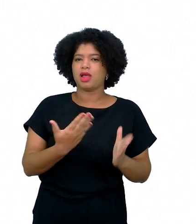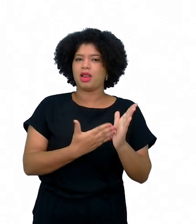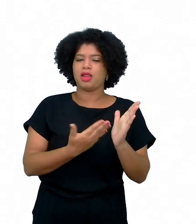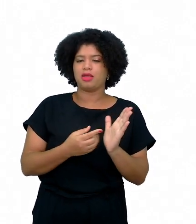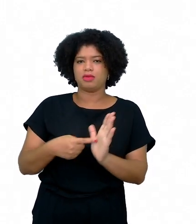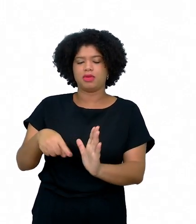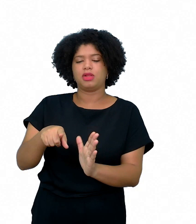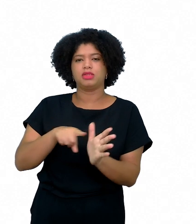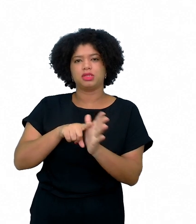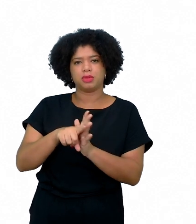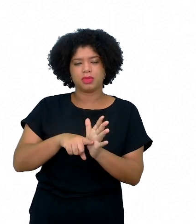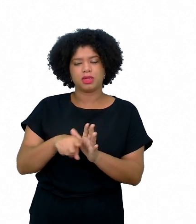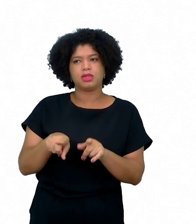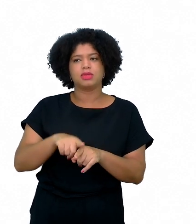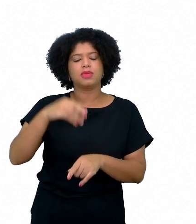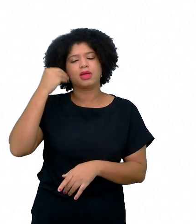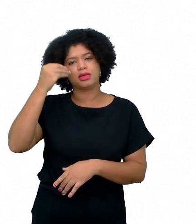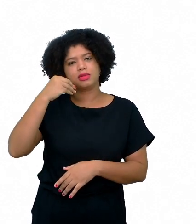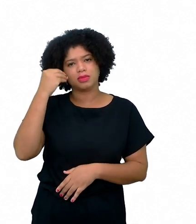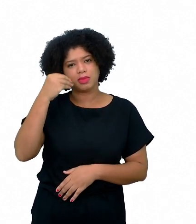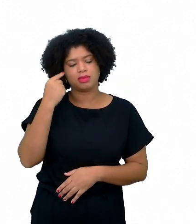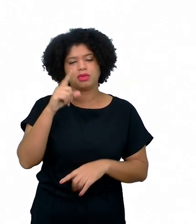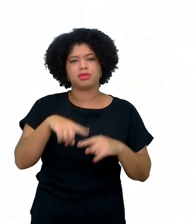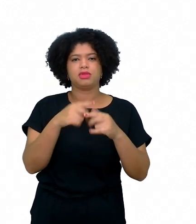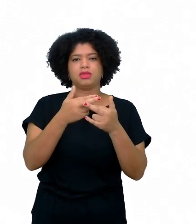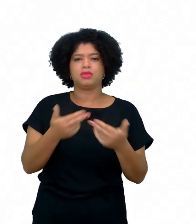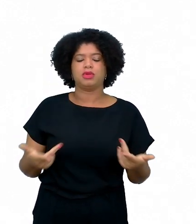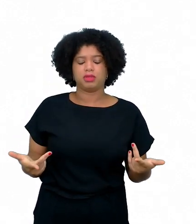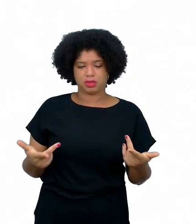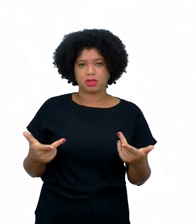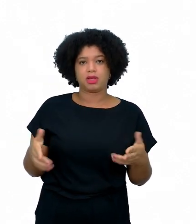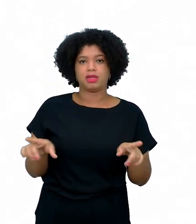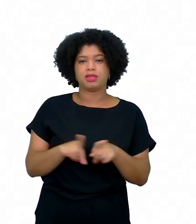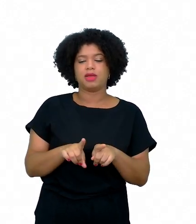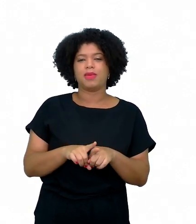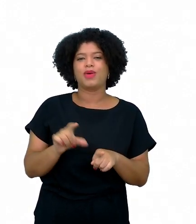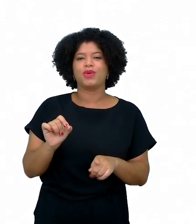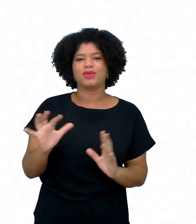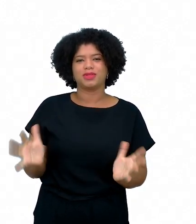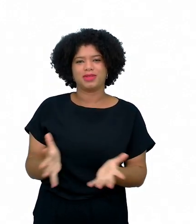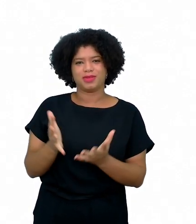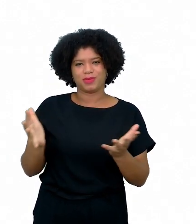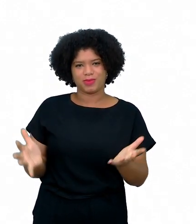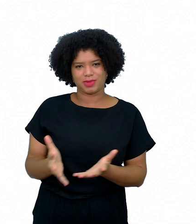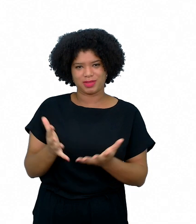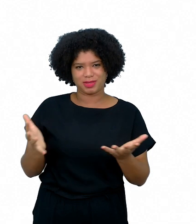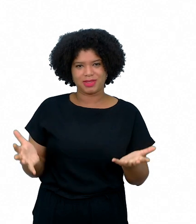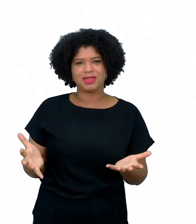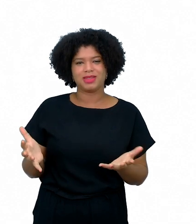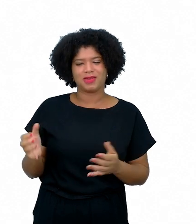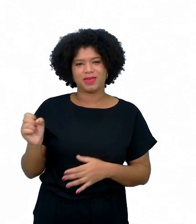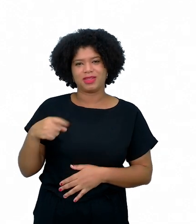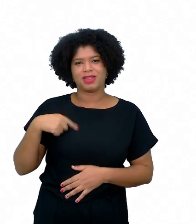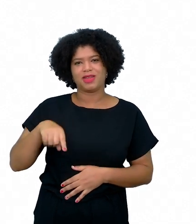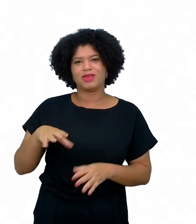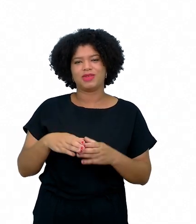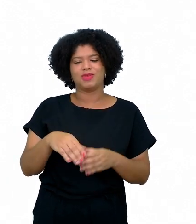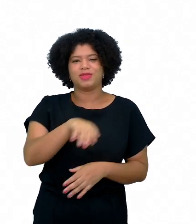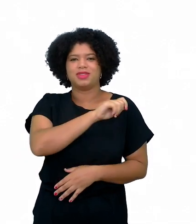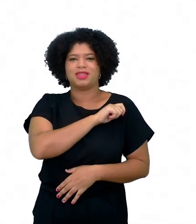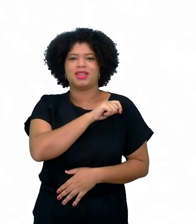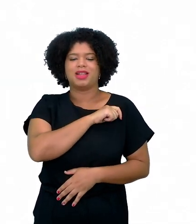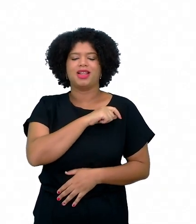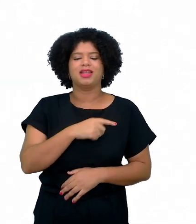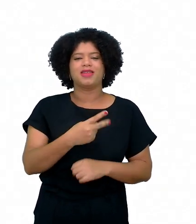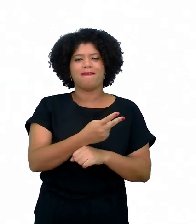irem buscar, experimentos, material. Eu preciso incentivar esses estudantes a